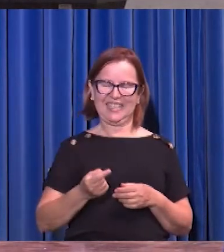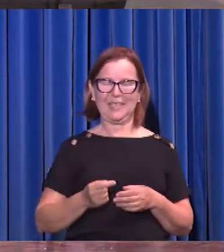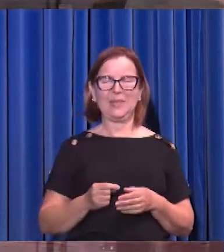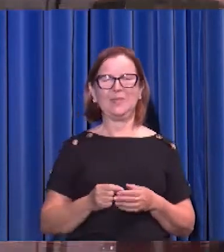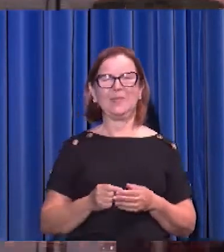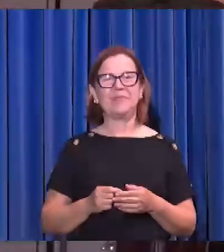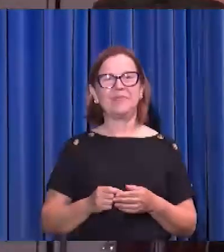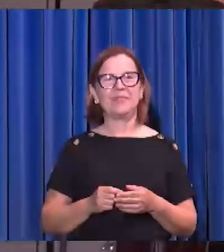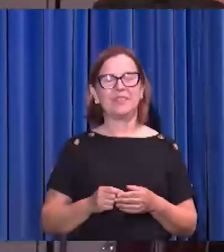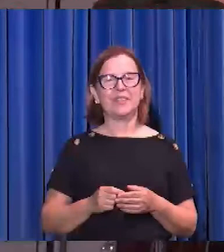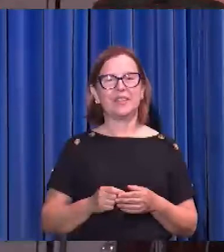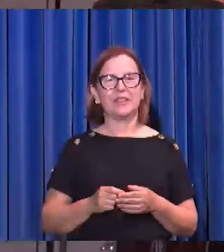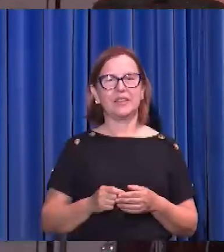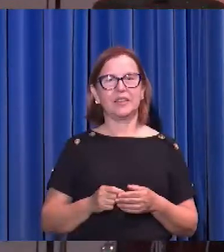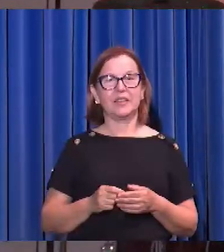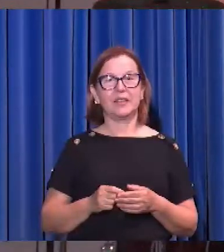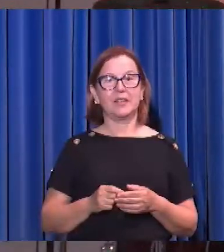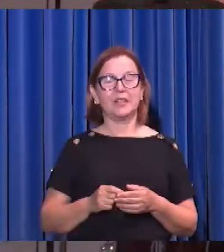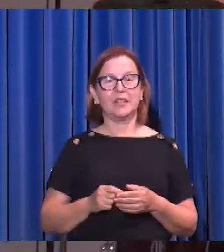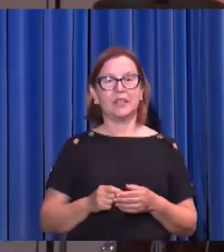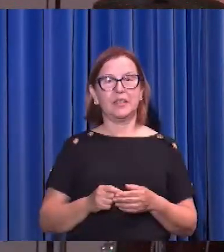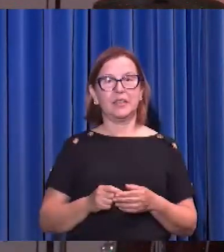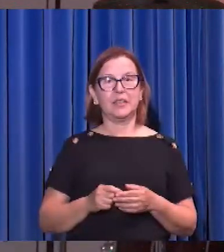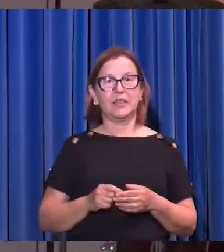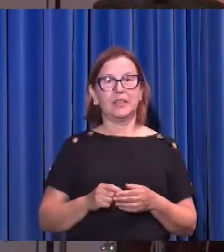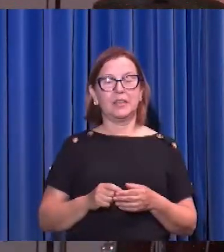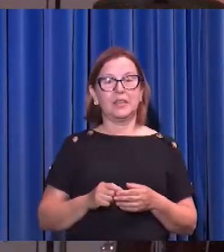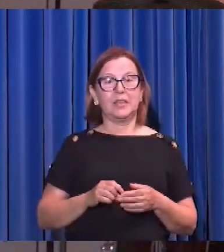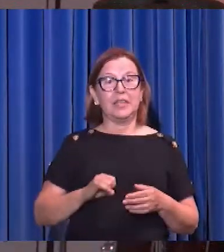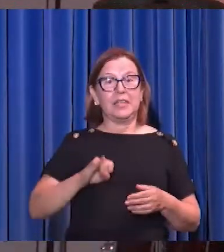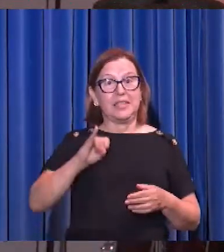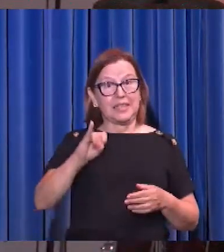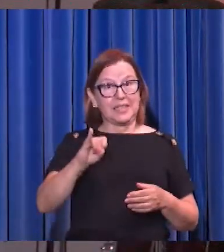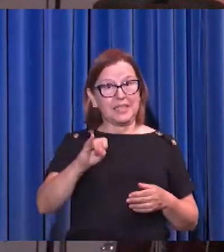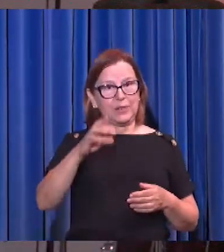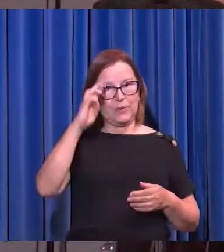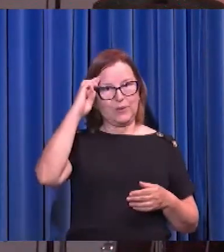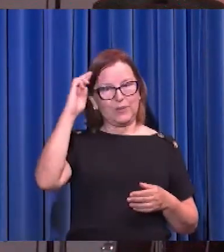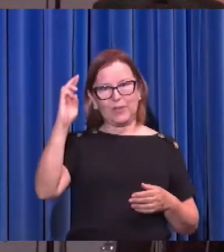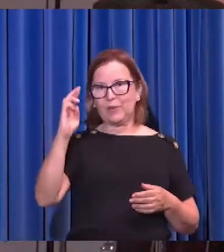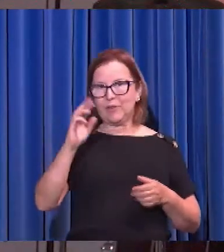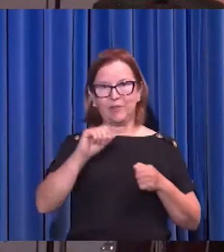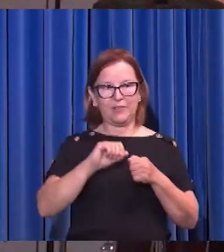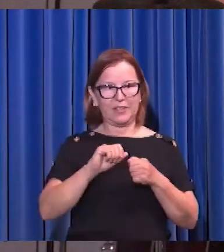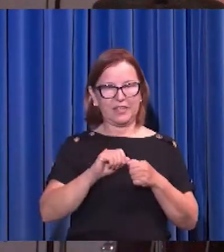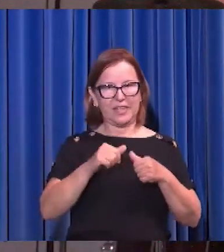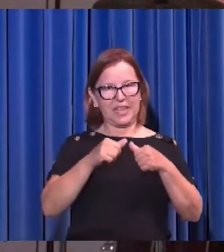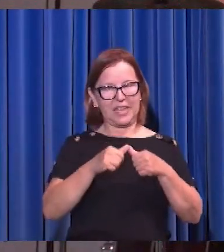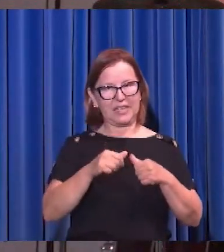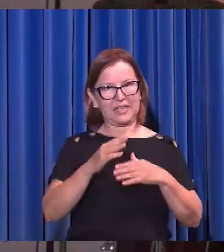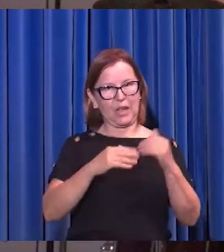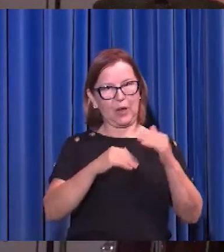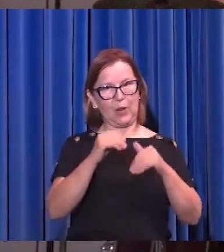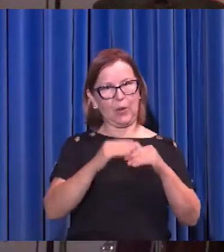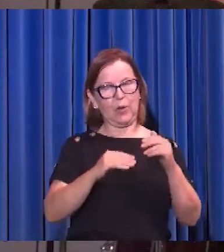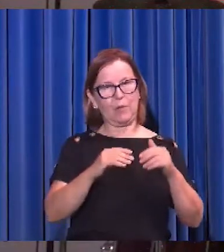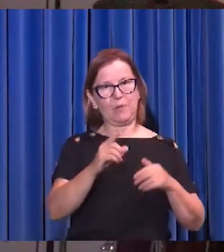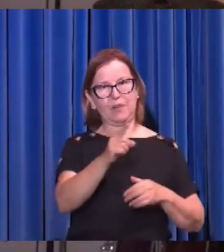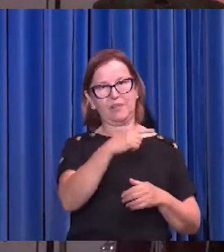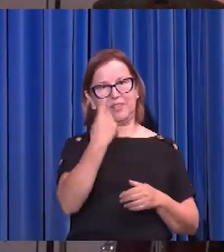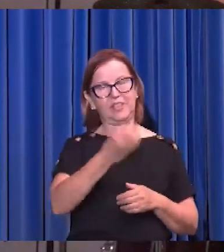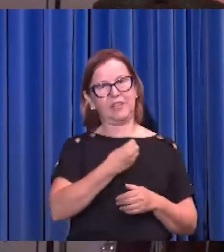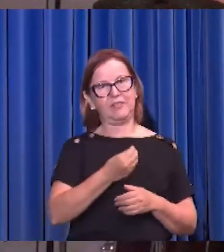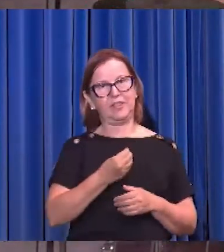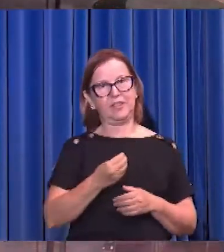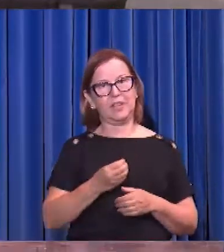Enquanto o Senhor não fizer essa obra em nós, nós não vamos compreender as coisas celestiais.